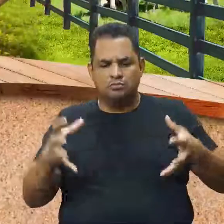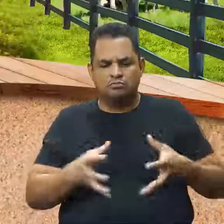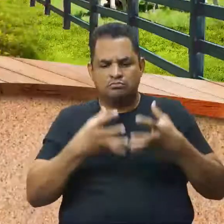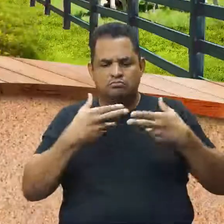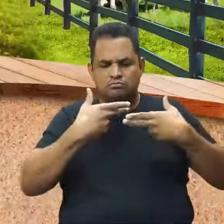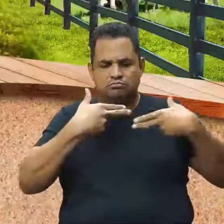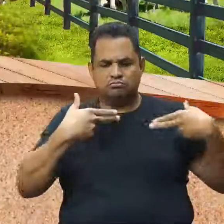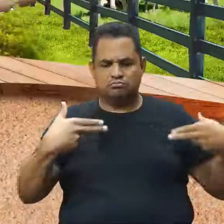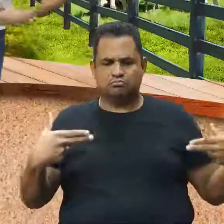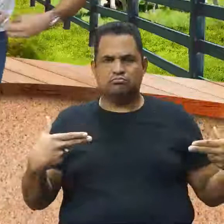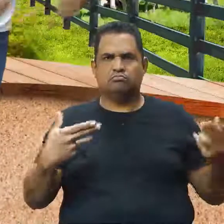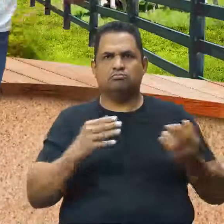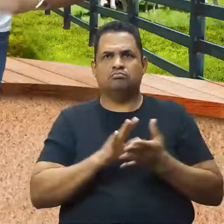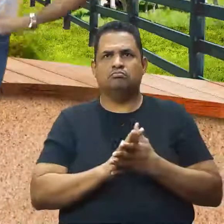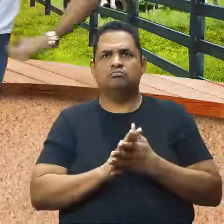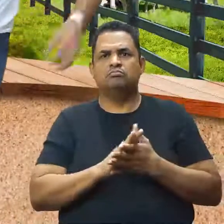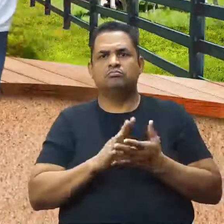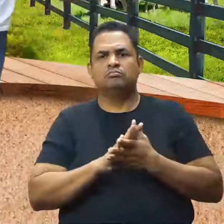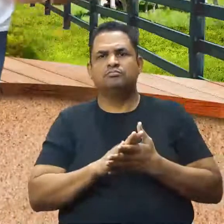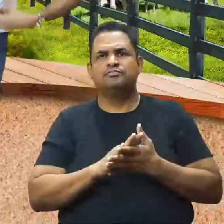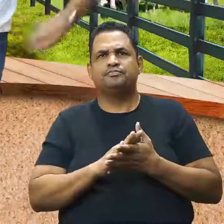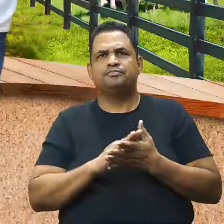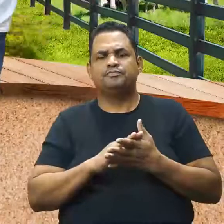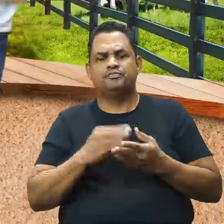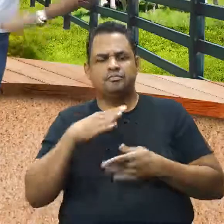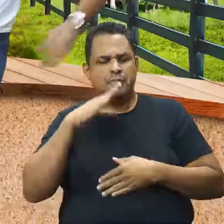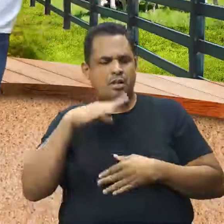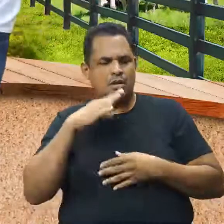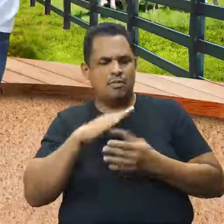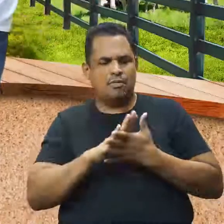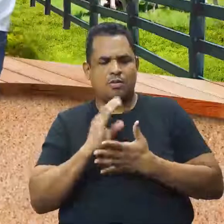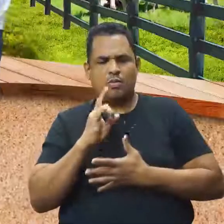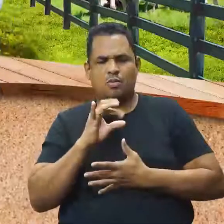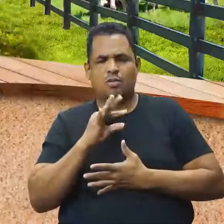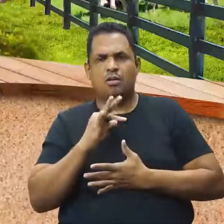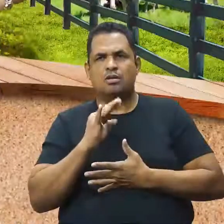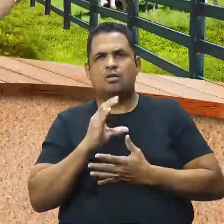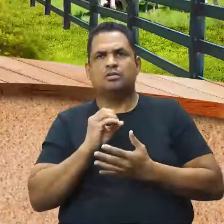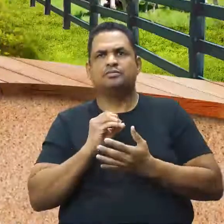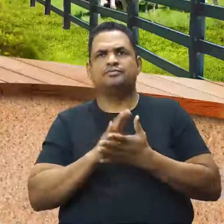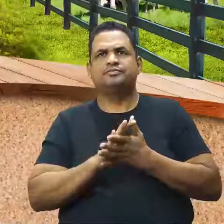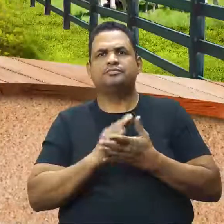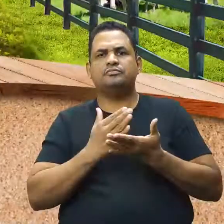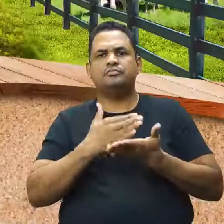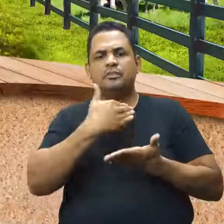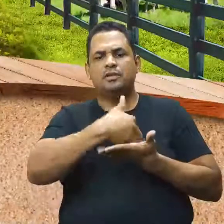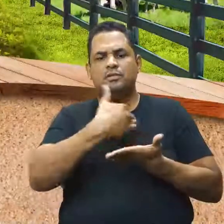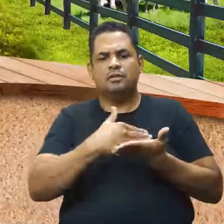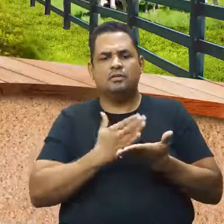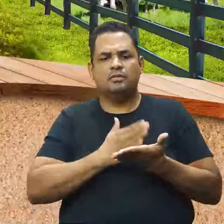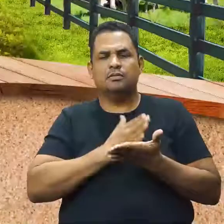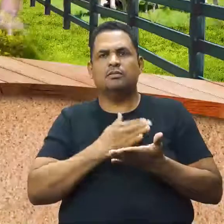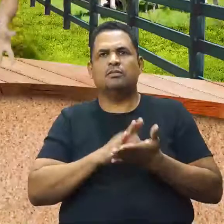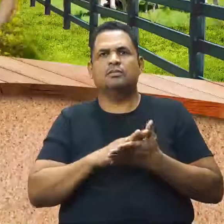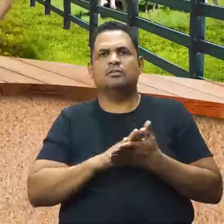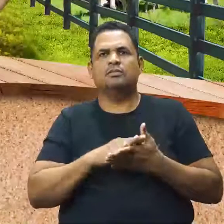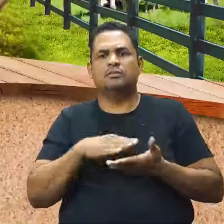Alface, cebola, salsinha, pimentinha, coentro, batata, então